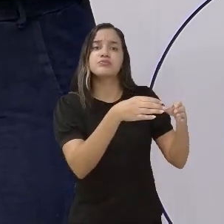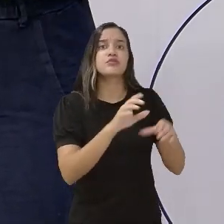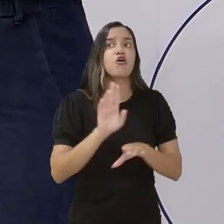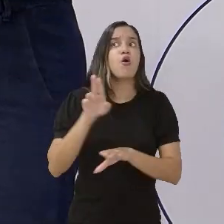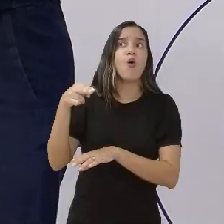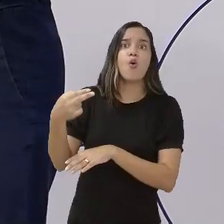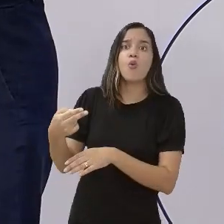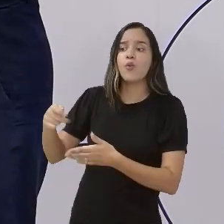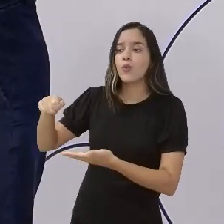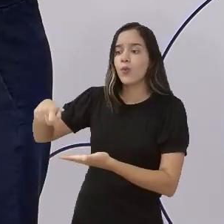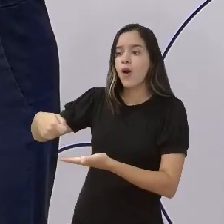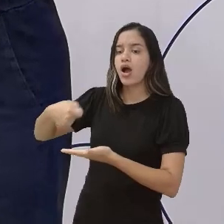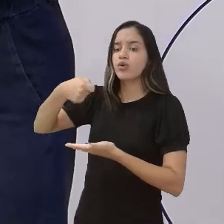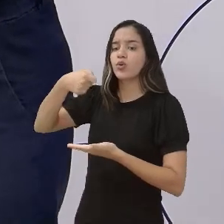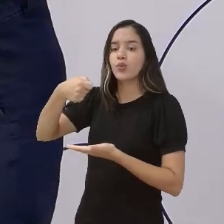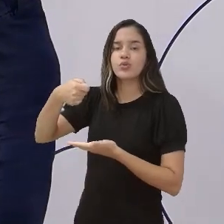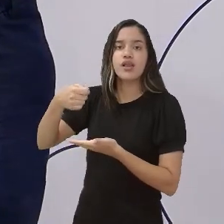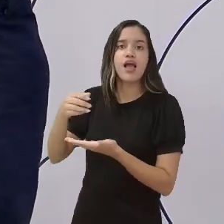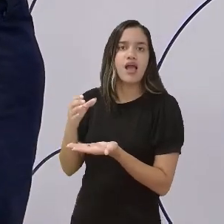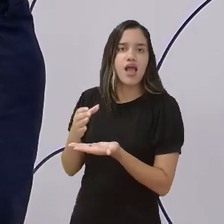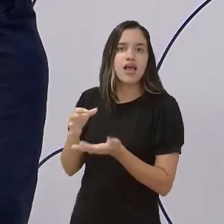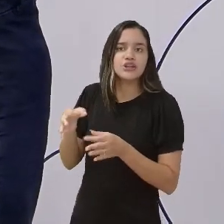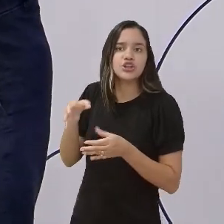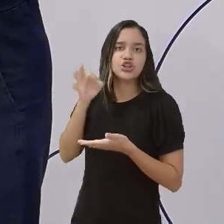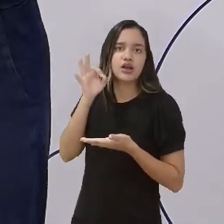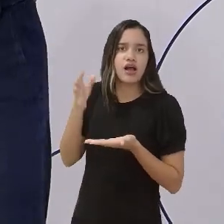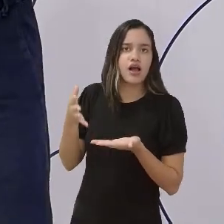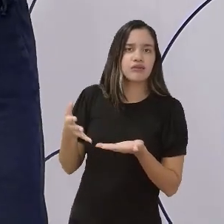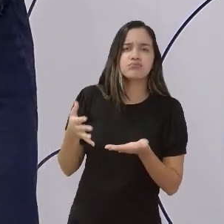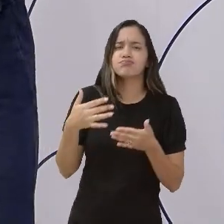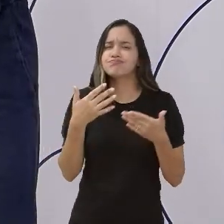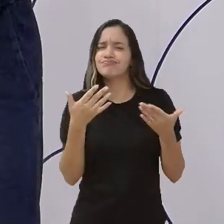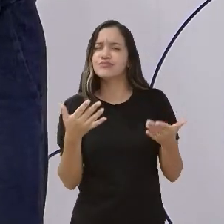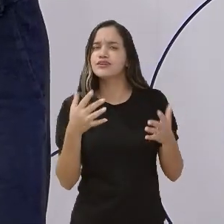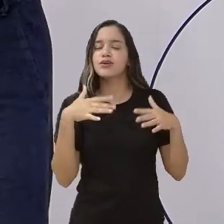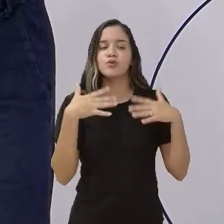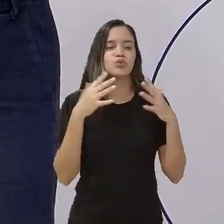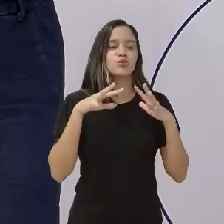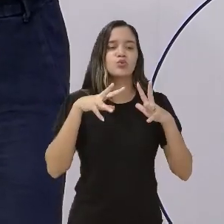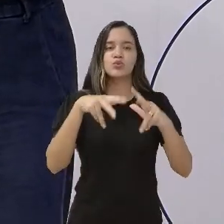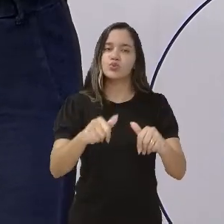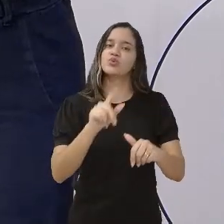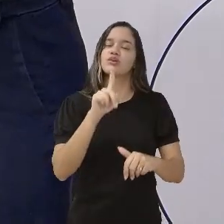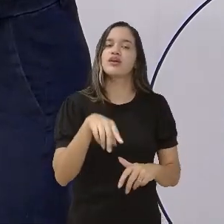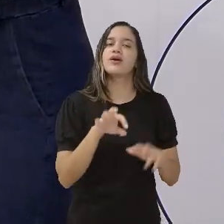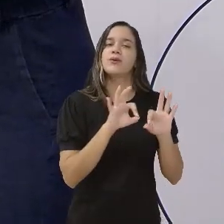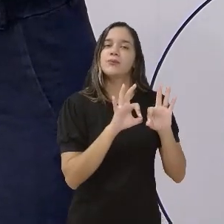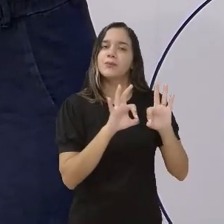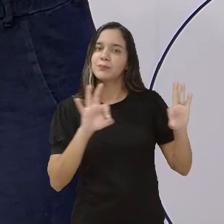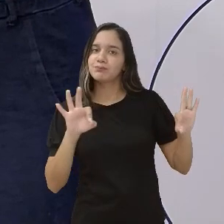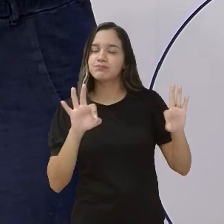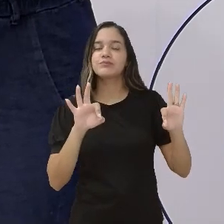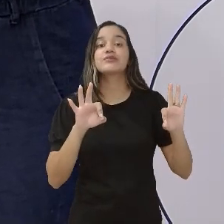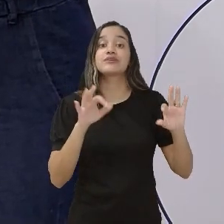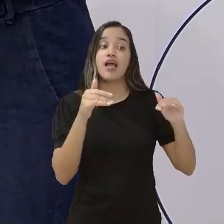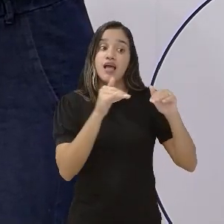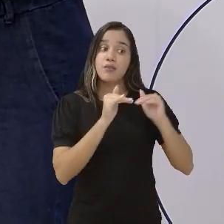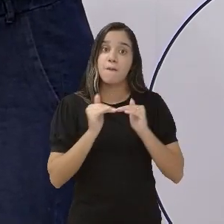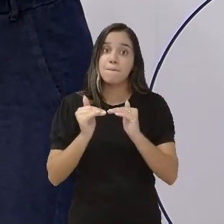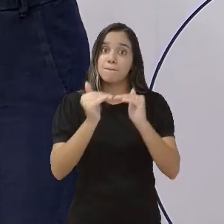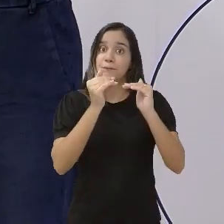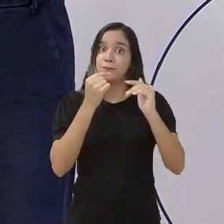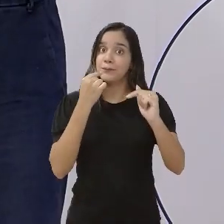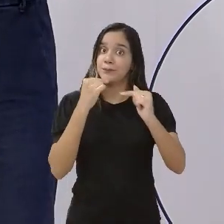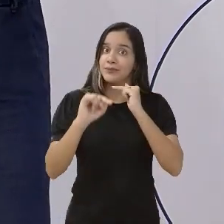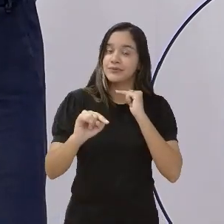de chá. Isso, um tanto daquela outra coisa. Então, tudo isso são as medidas não